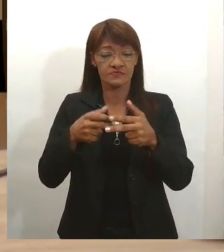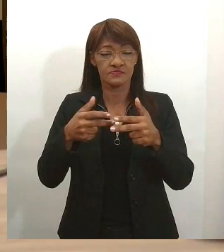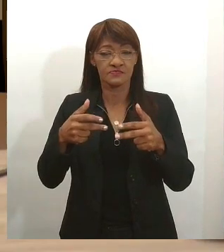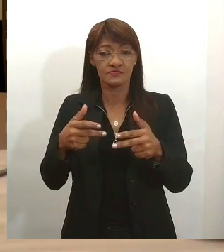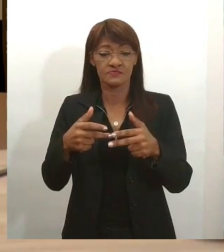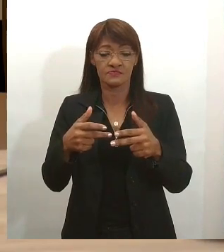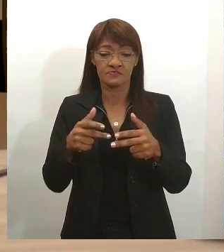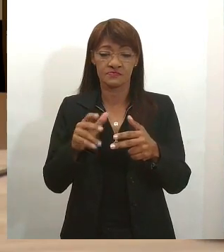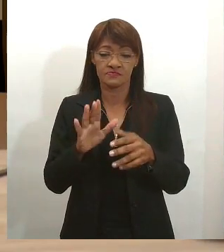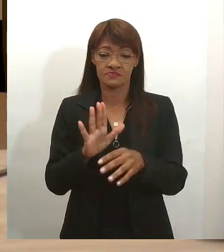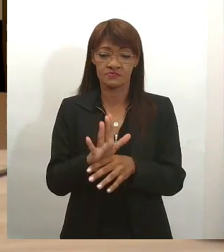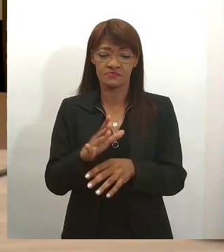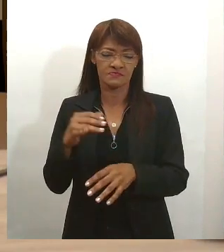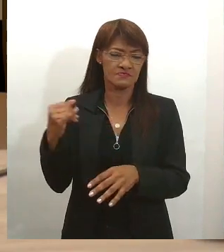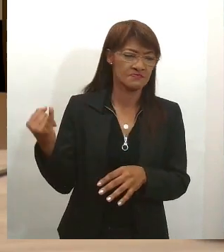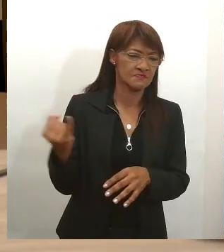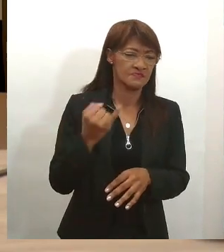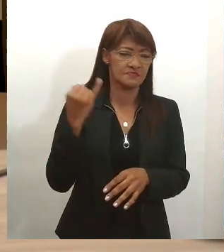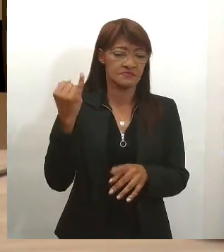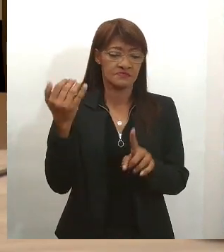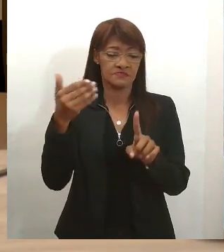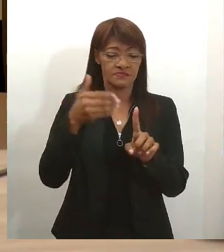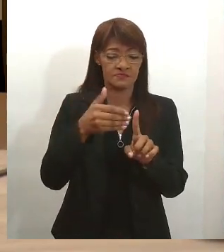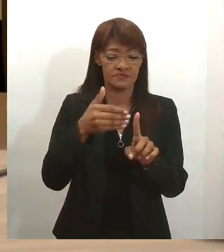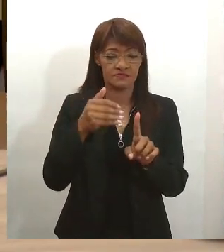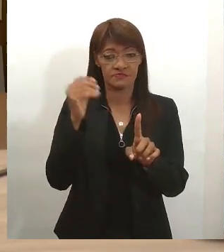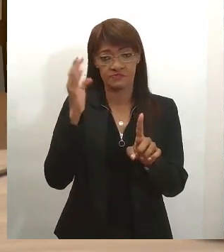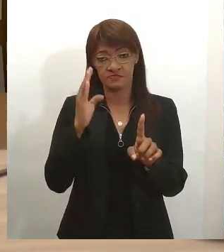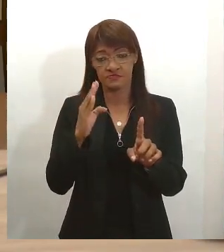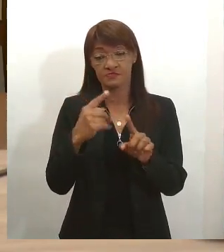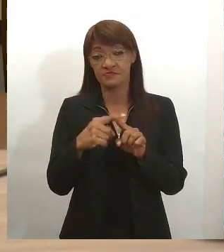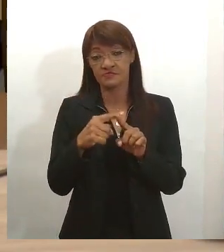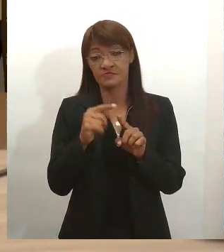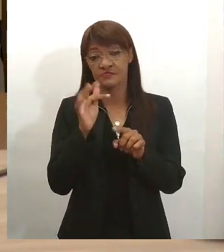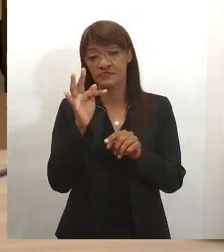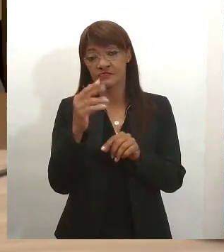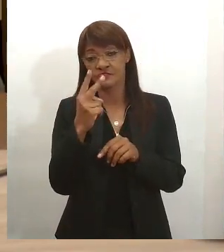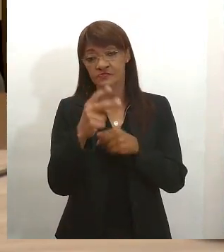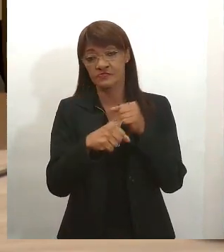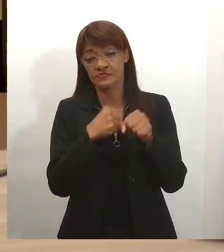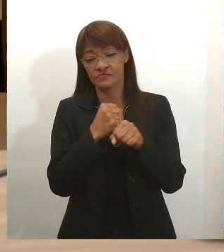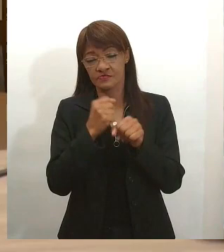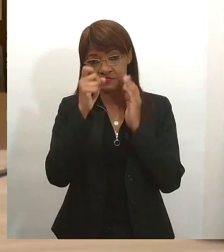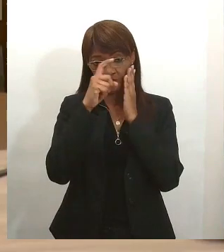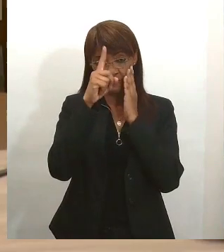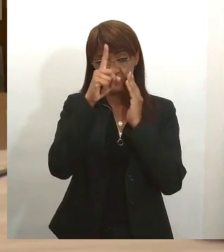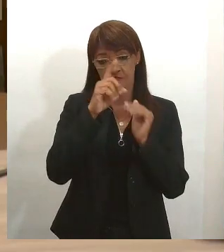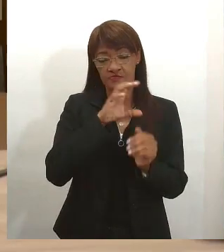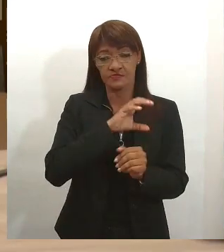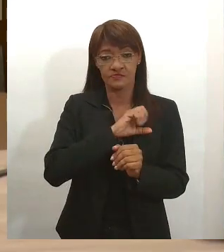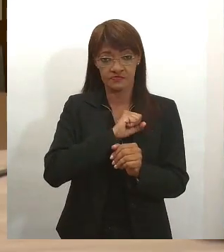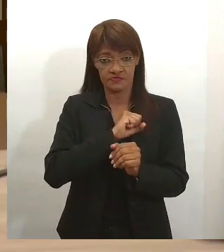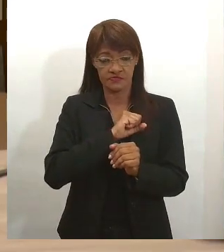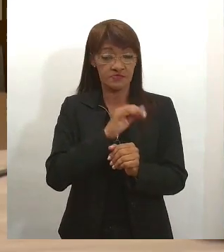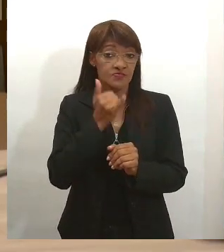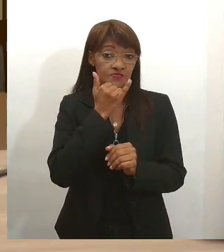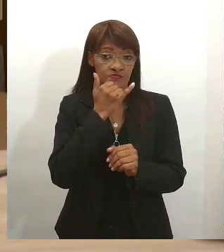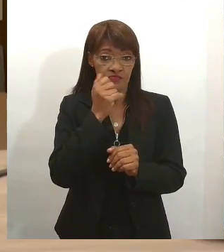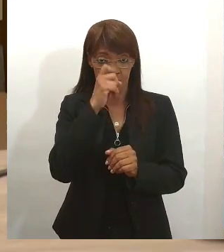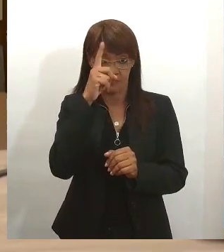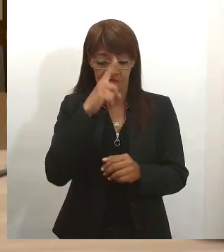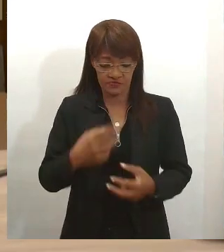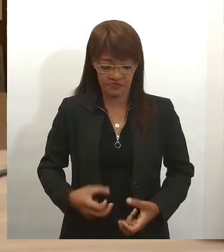daqui a 2 anos o Hospital do Câncer vai estar pronto. E durante 2 anos, quantas